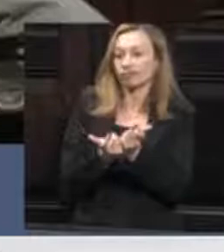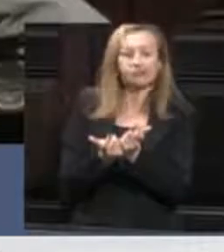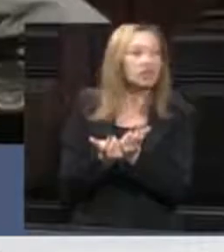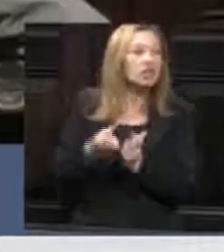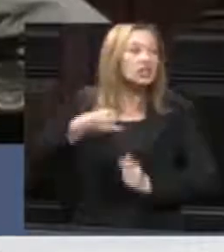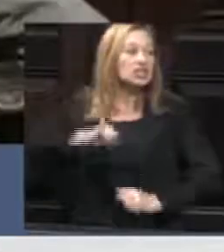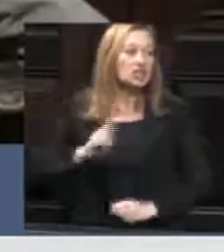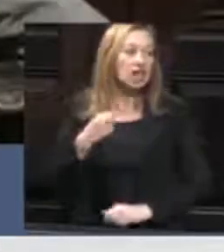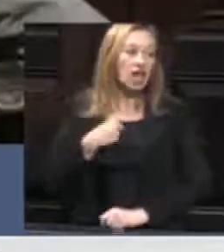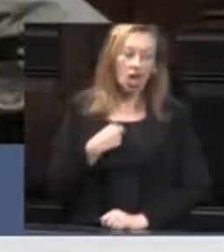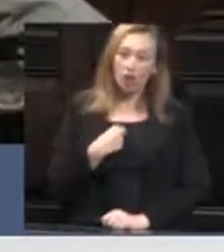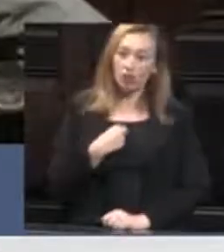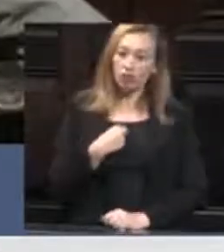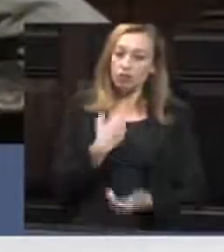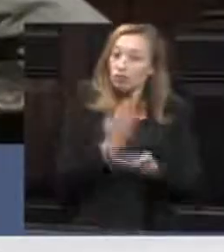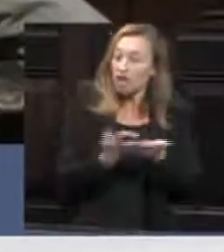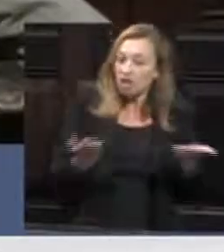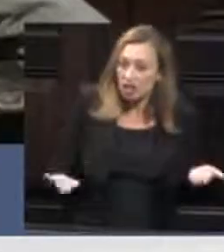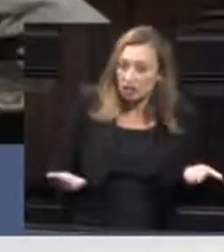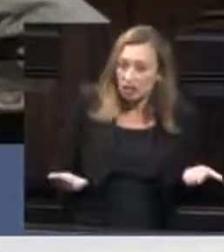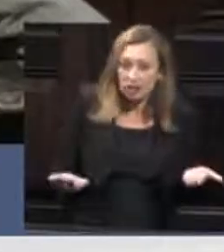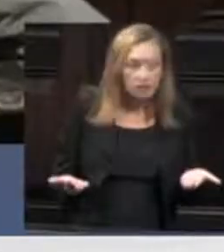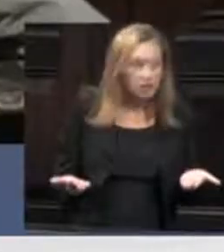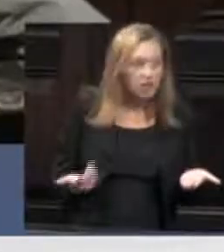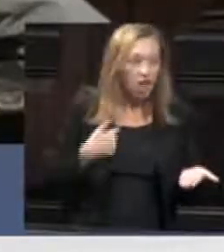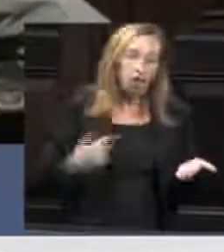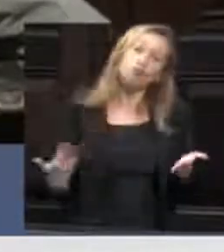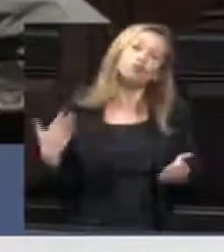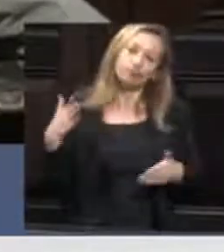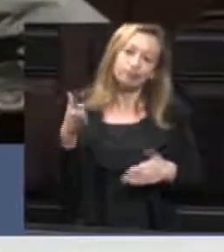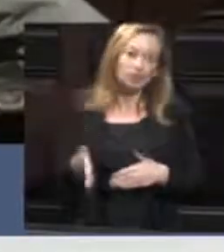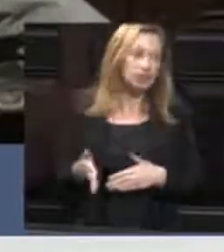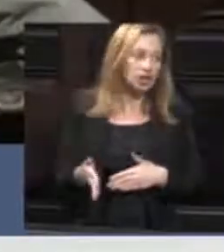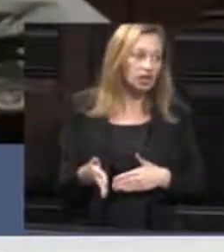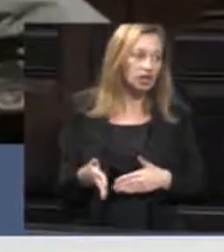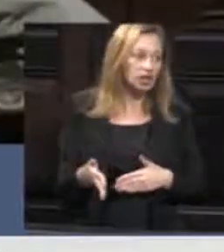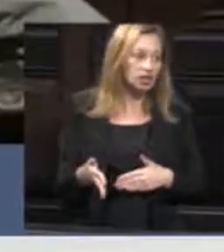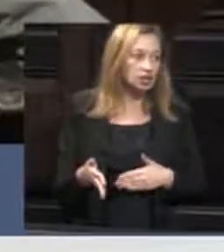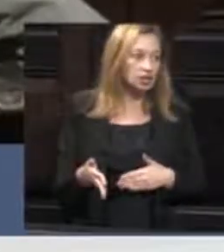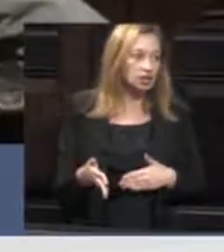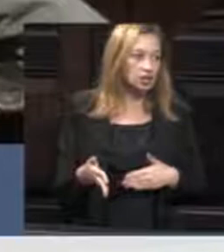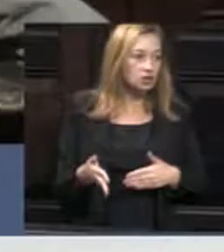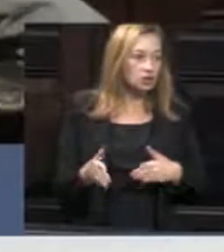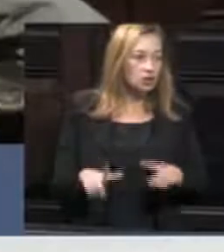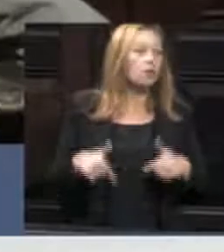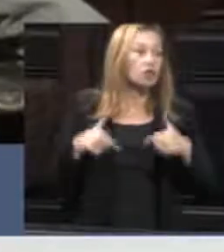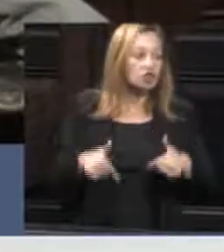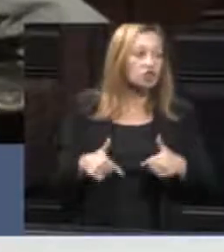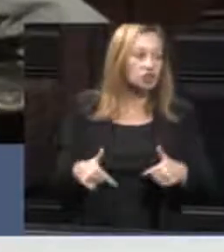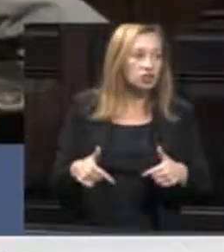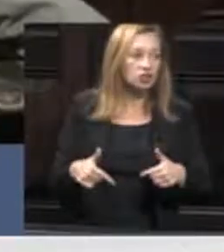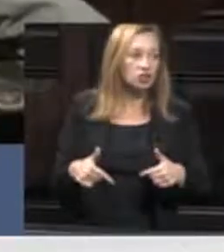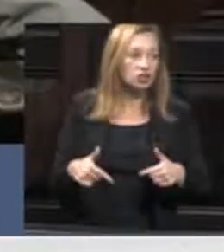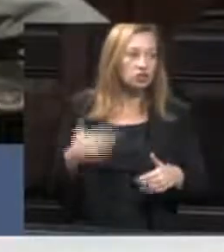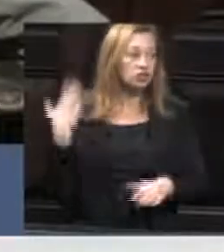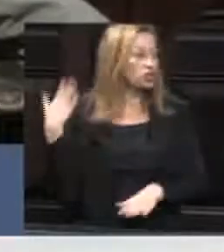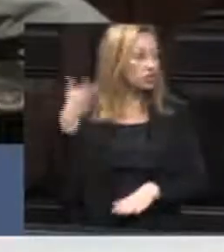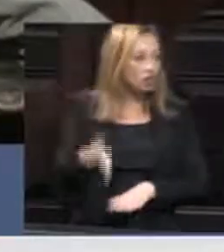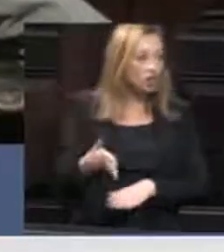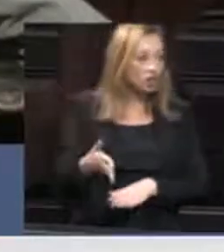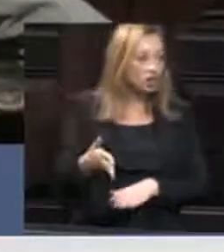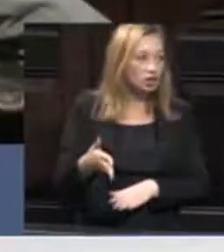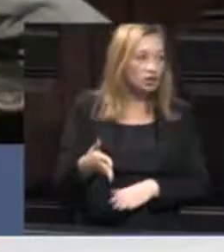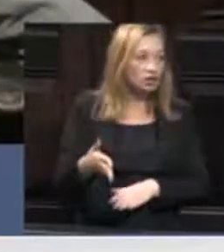eu fosse derrotado, eu entraria com uma ação direta de inconstitucionalidade no Tribunal